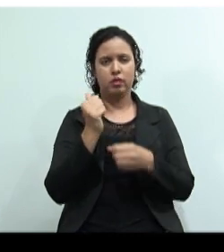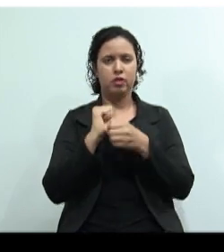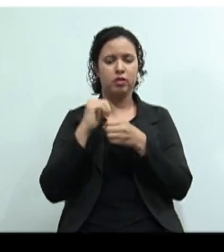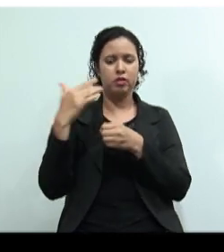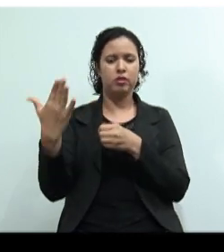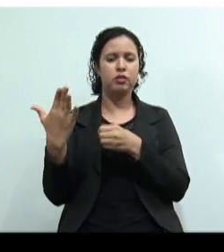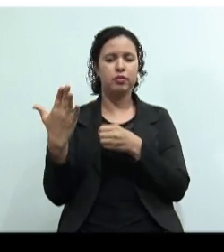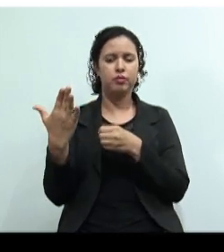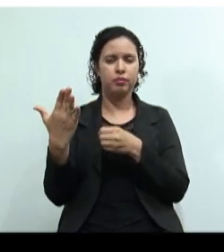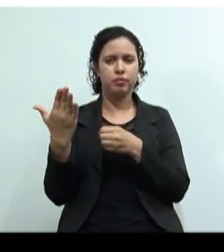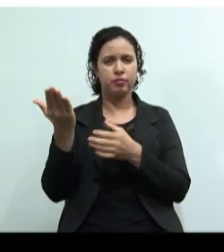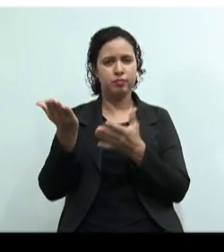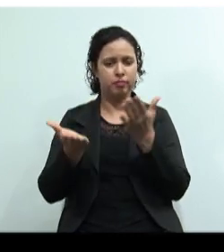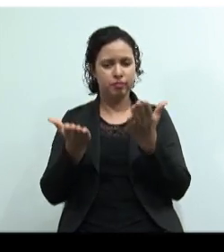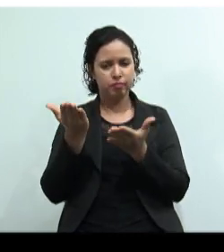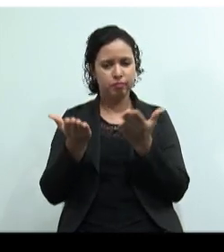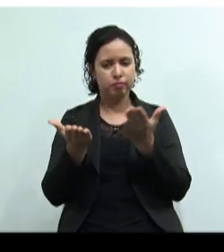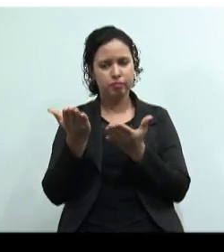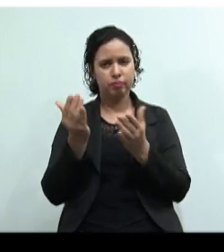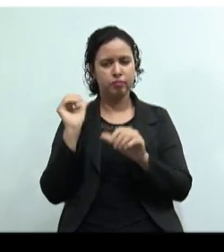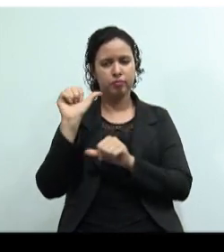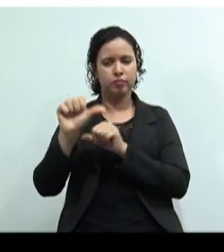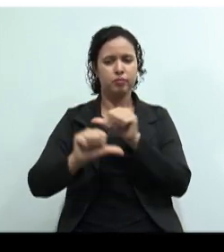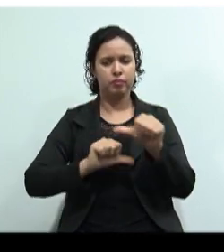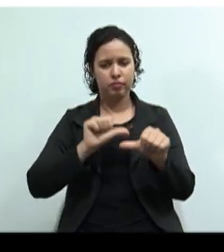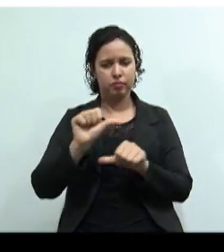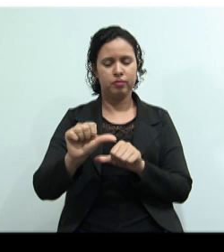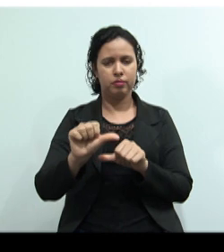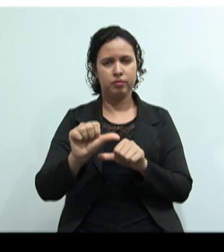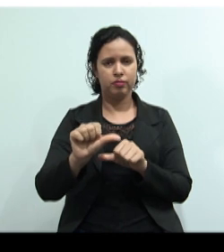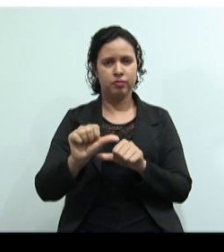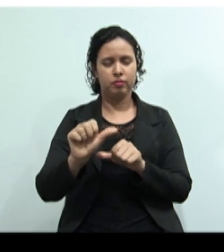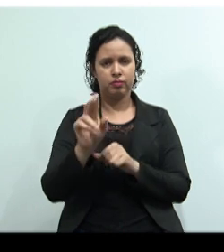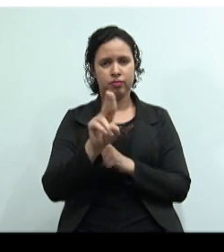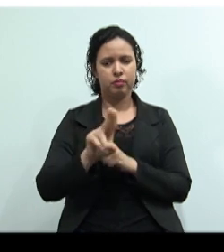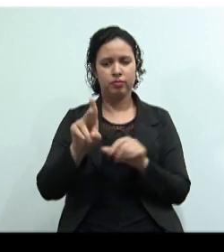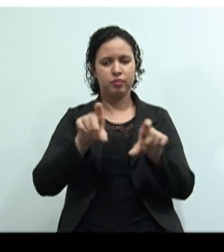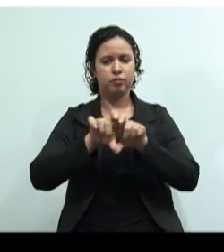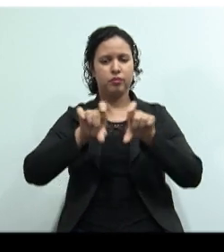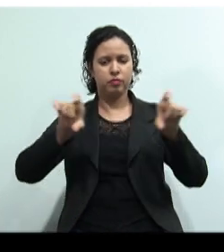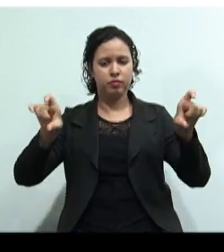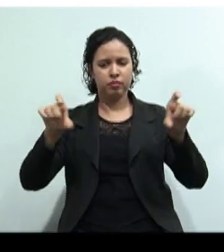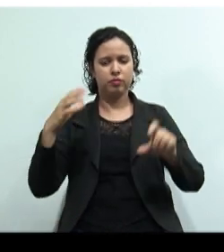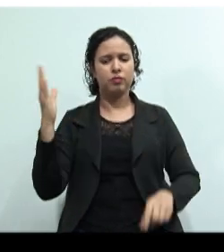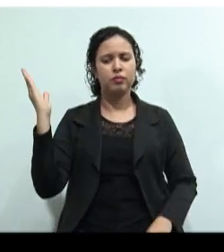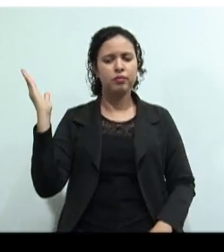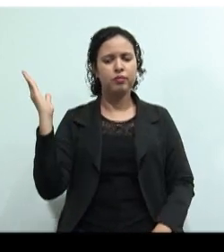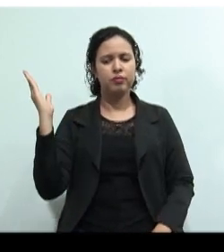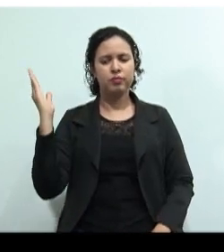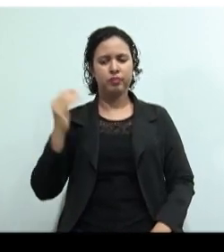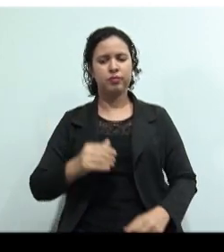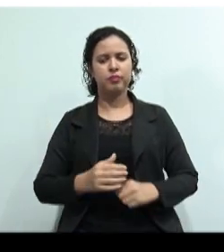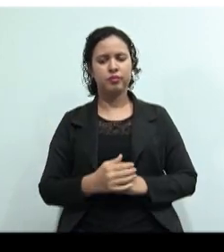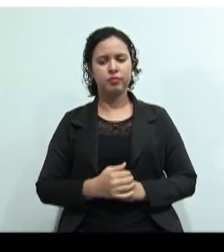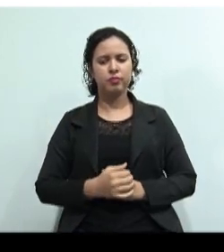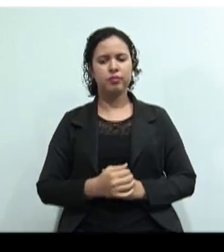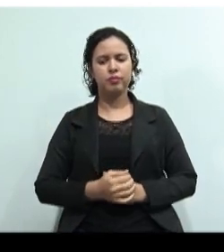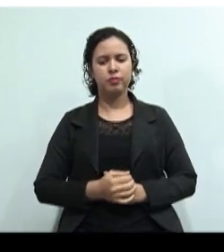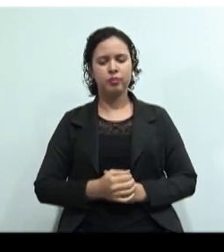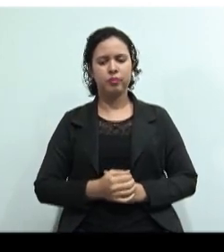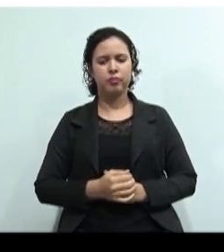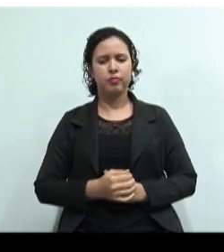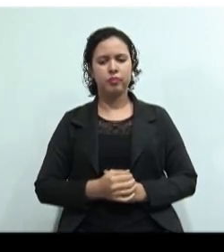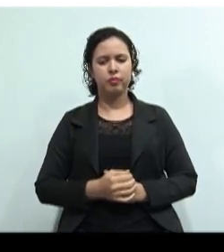nos custos variáveis e aplicação de markup, que foi utilizada a fórmula PV igual CTU dividido por 1